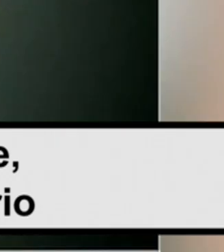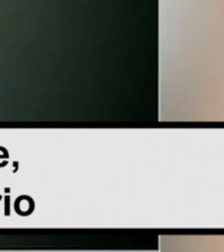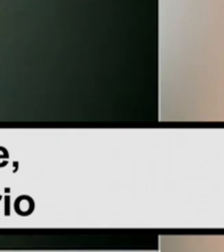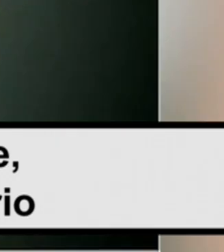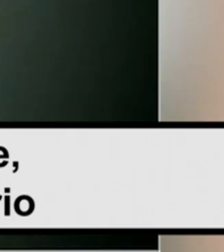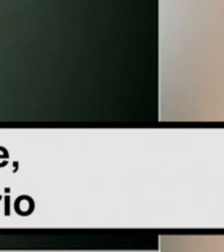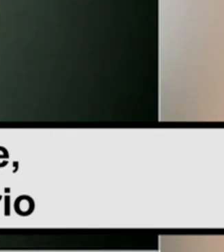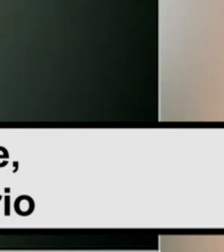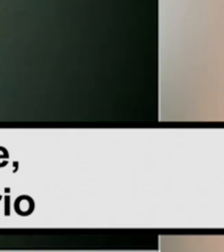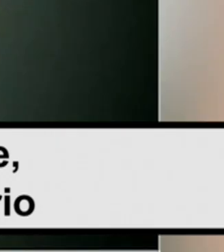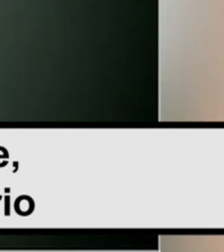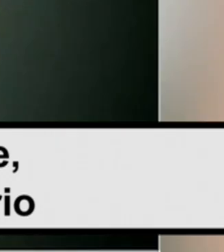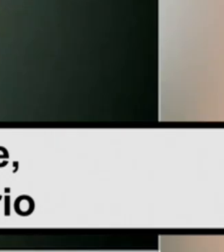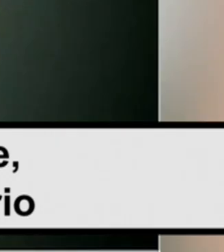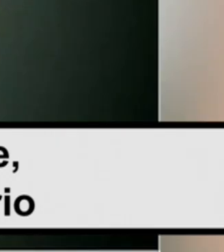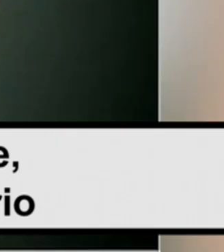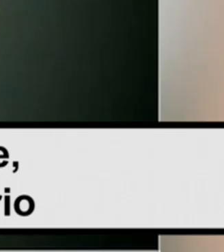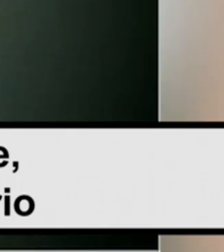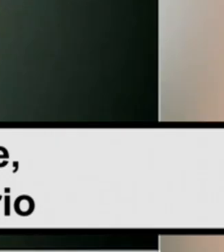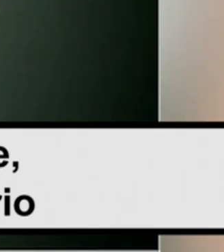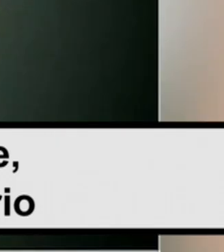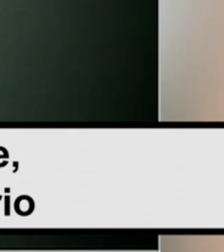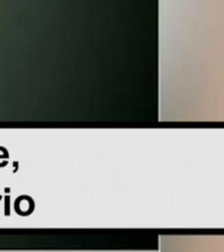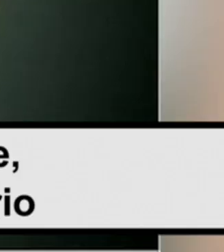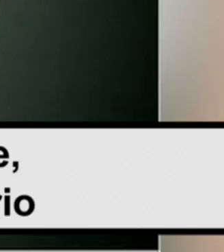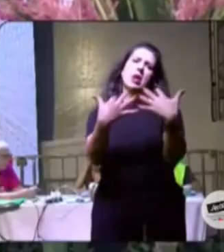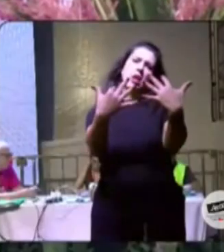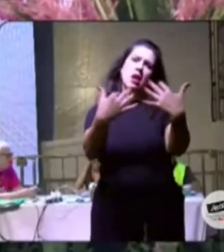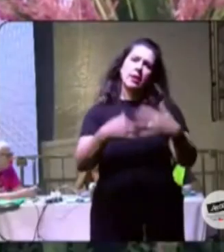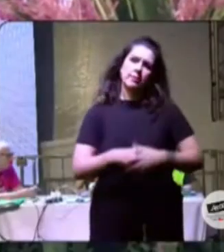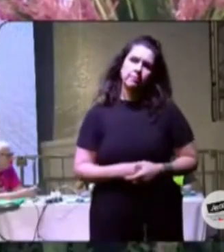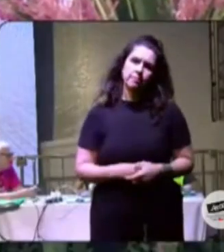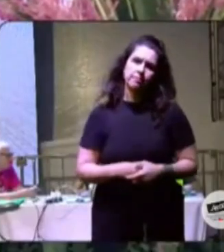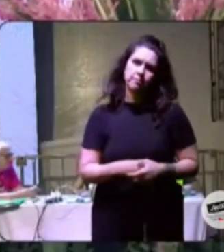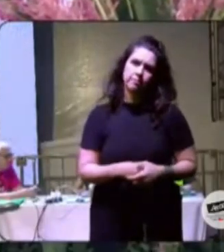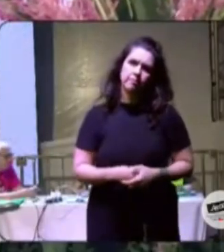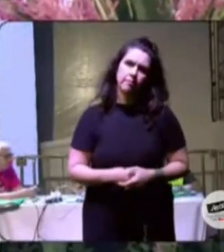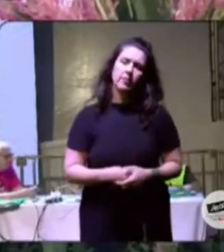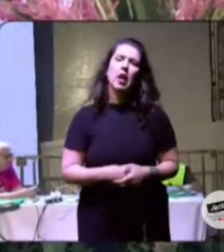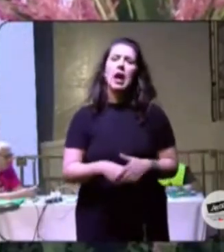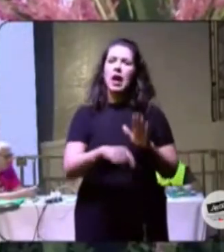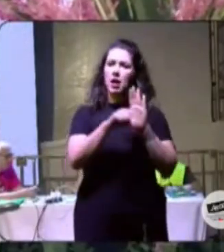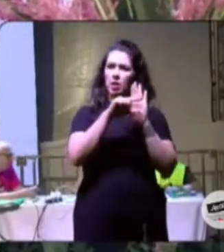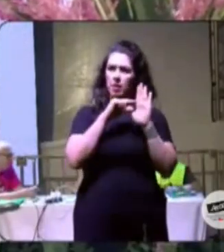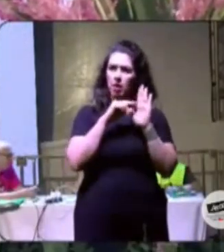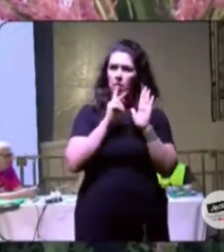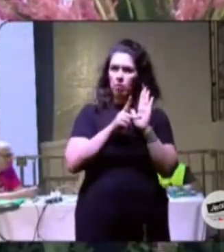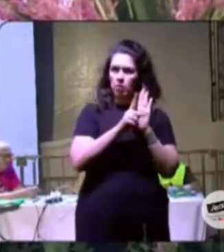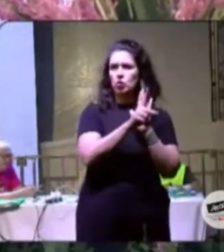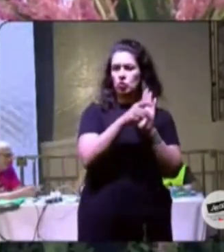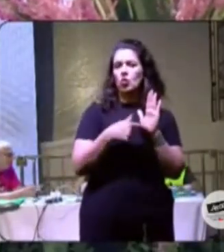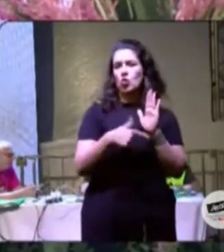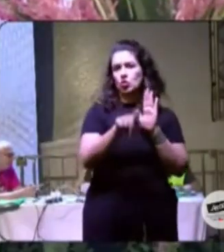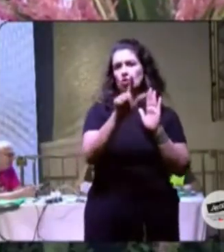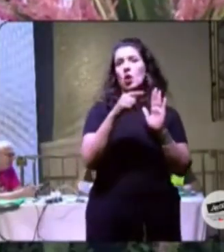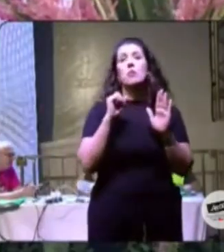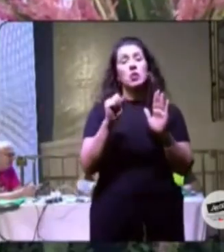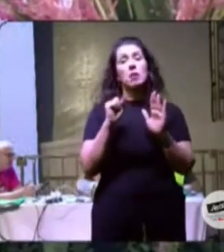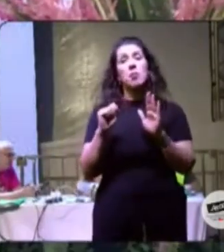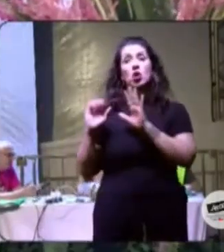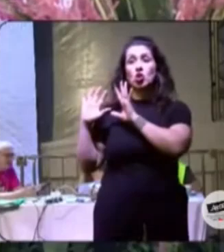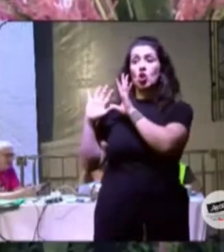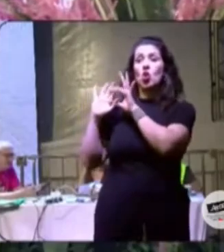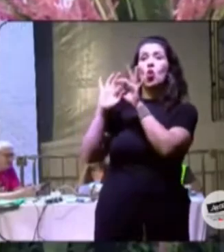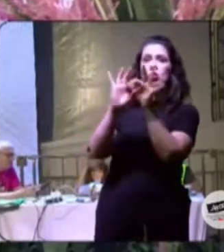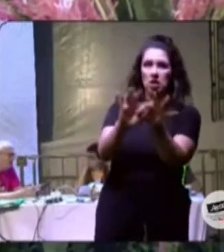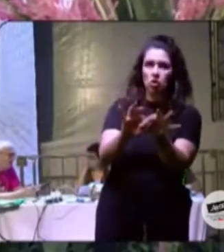piso salarial nacional do magistério. A abertura do congresso foi marcada por homenagem